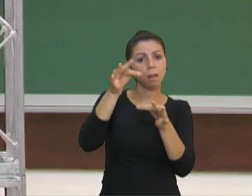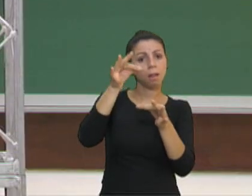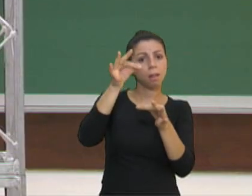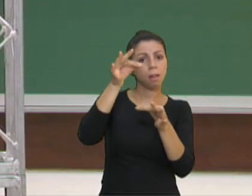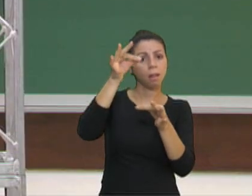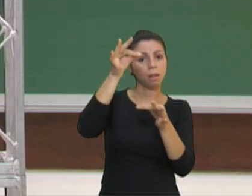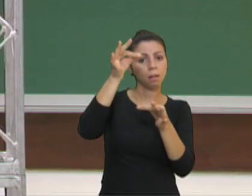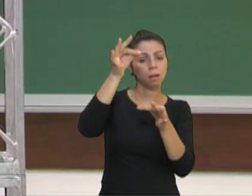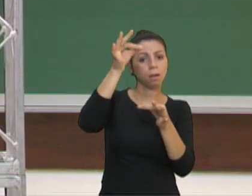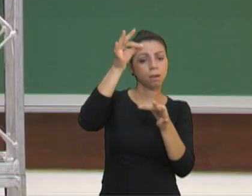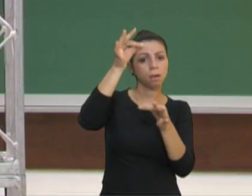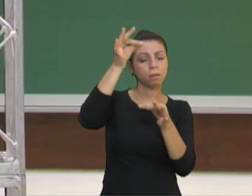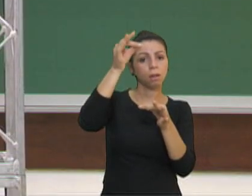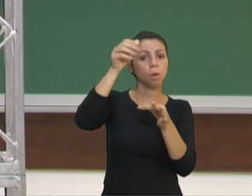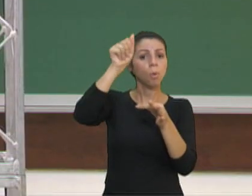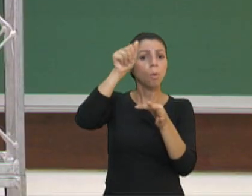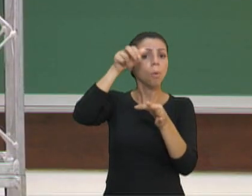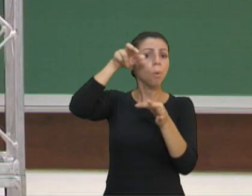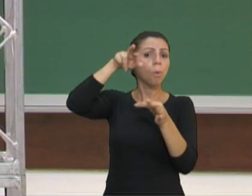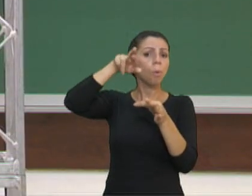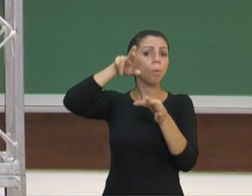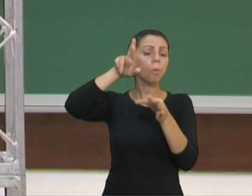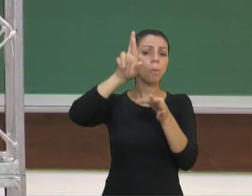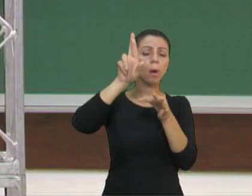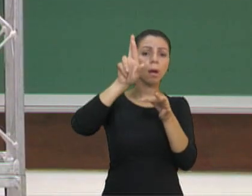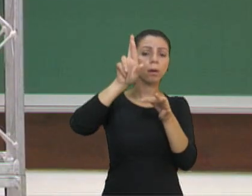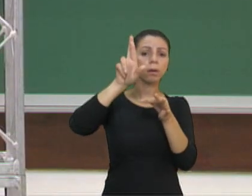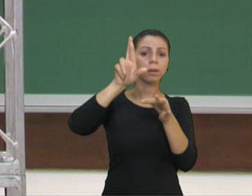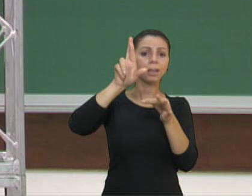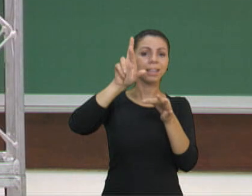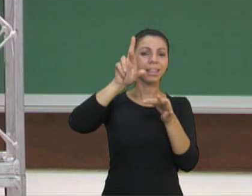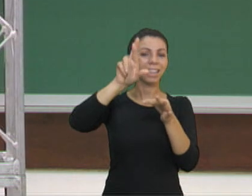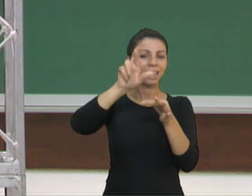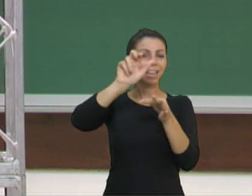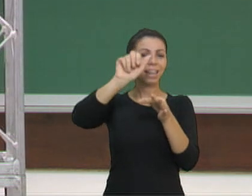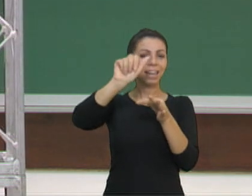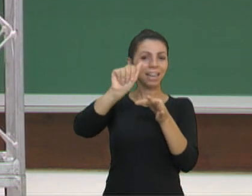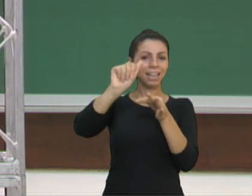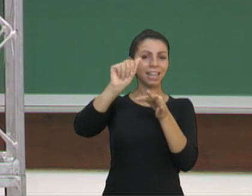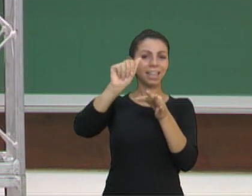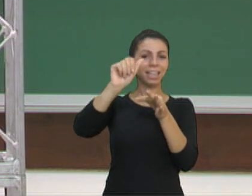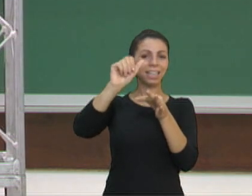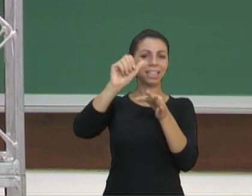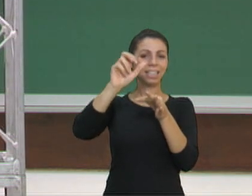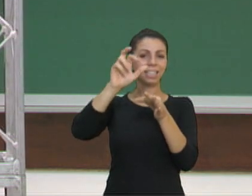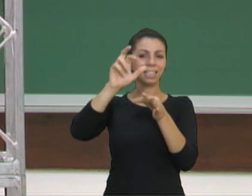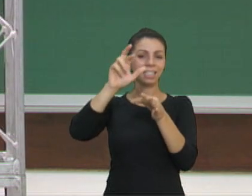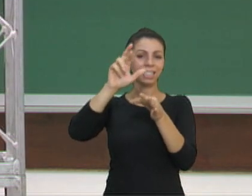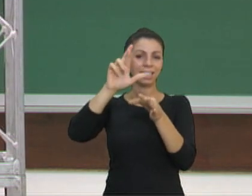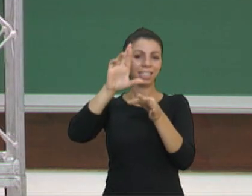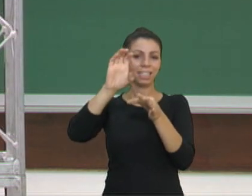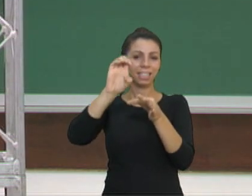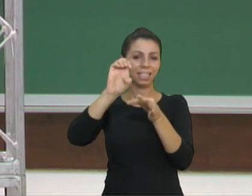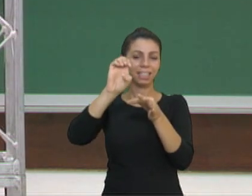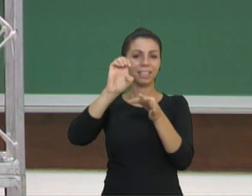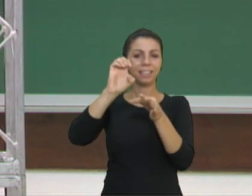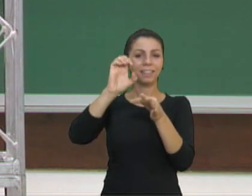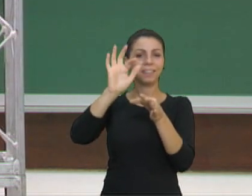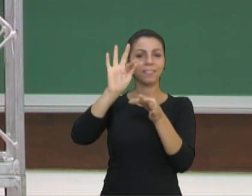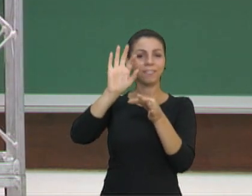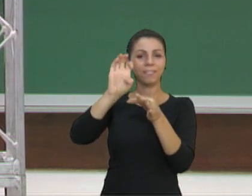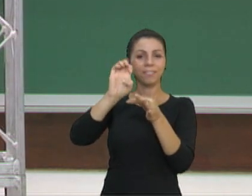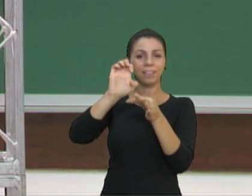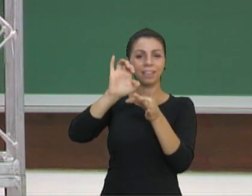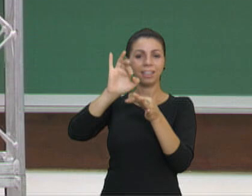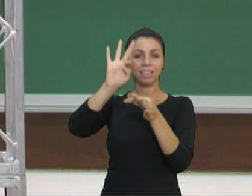temos o ar, ele vai ficando mais rarefeito, menos moléculas de oxigênio disponível.